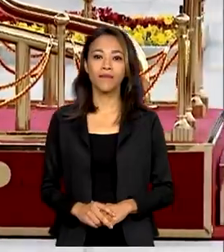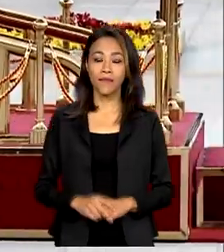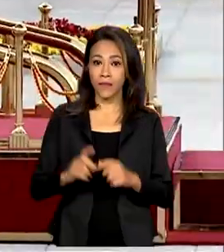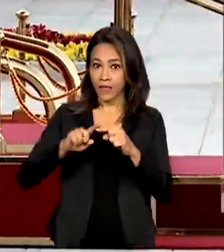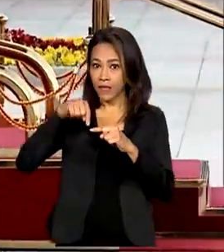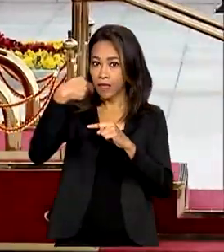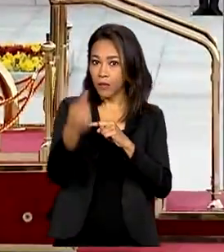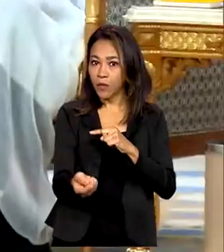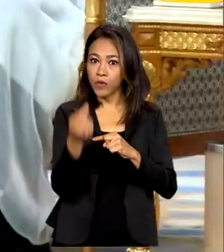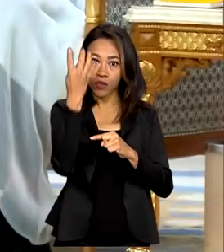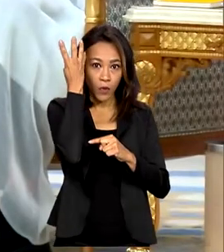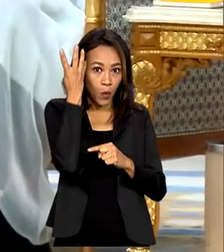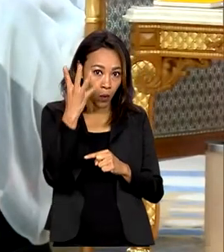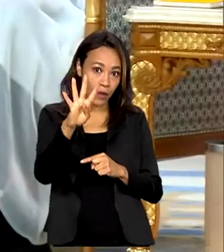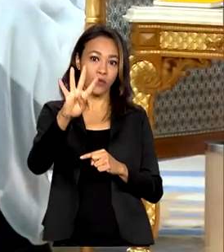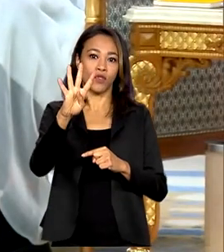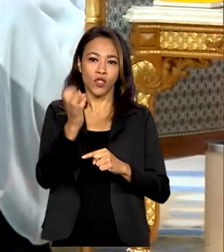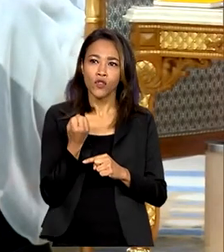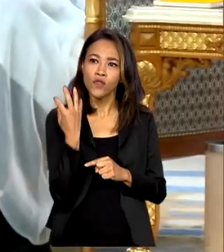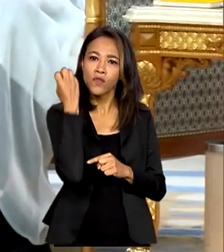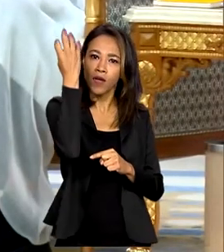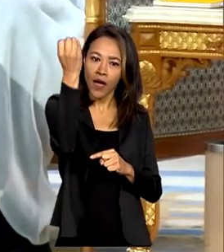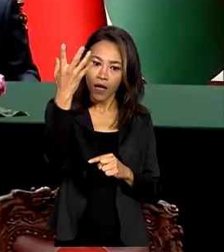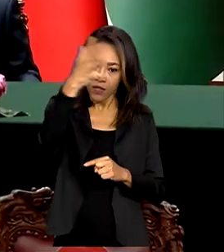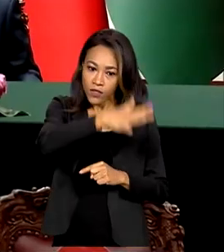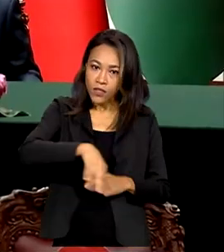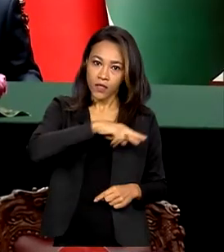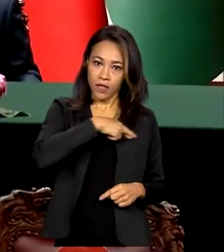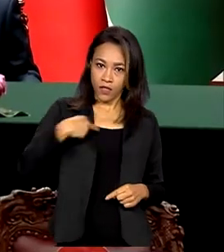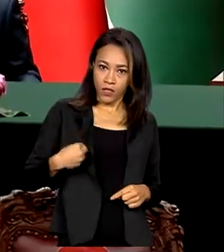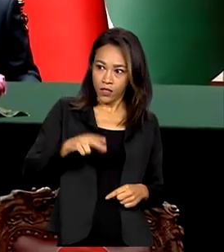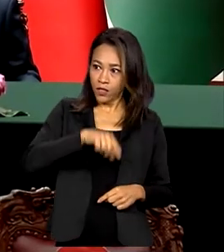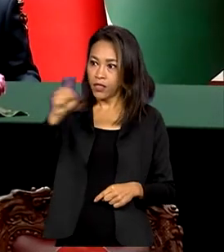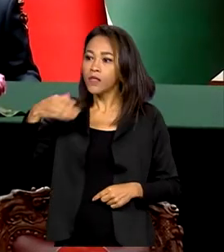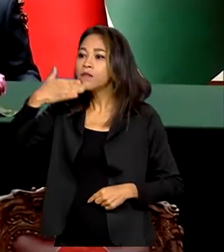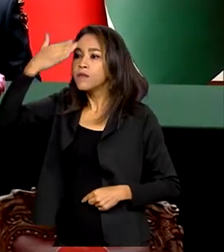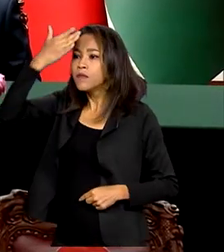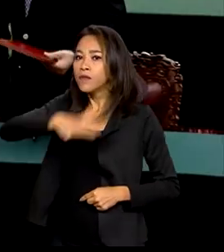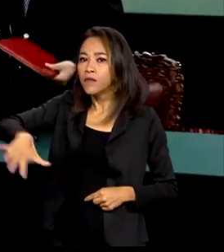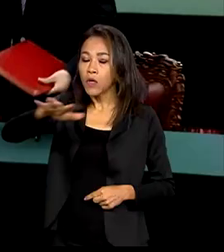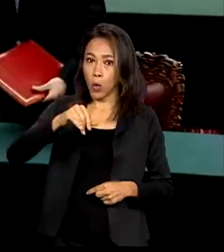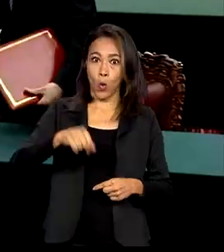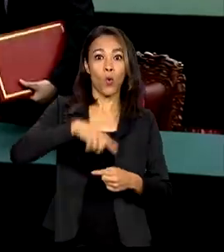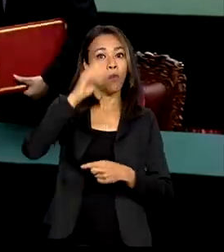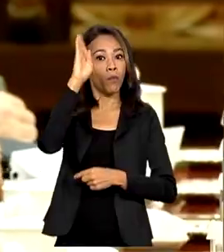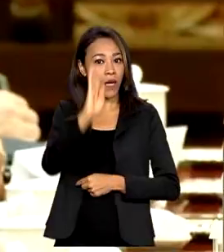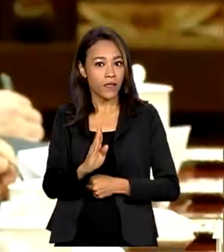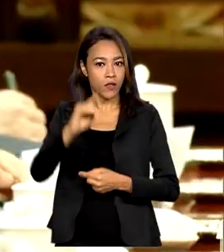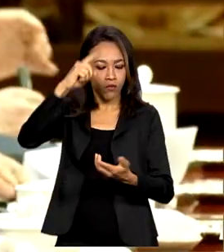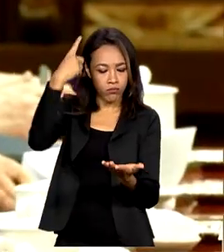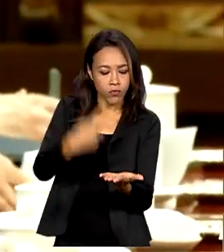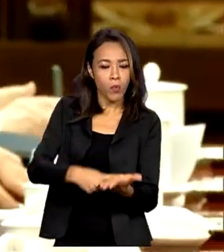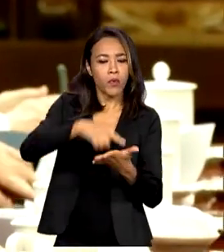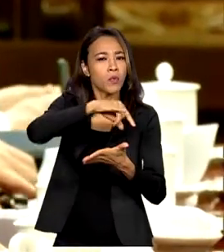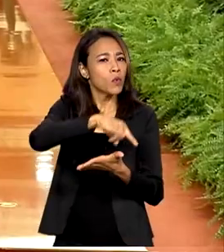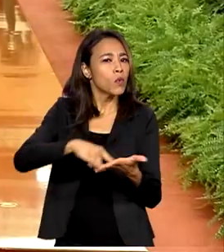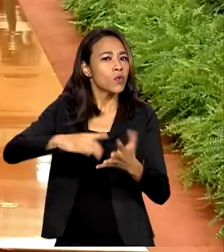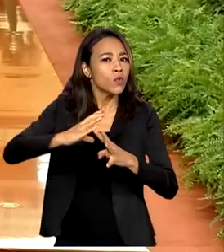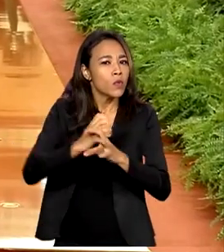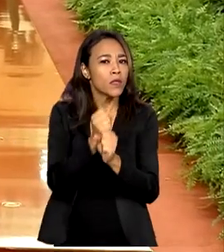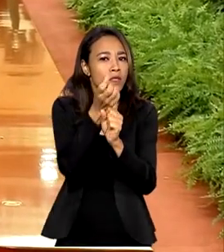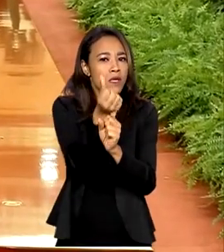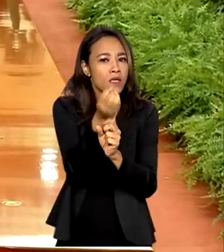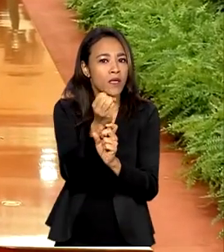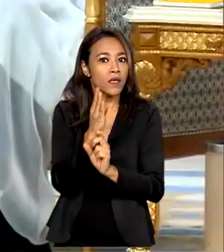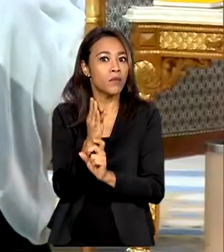Depois de 4 dias de viagem à China e Emirados Árabes, Brasil fecha acordos que ultrapassam 60 bilhões de reais.